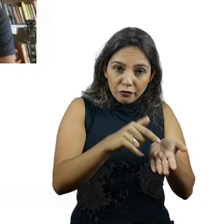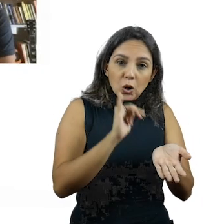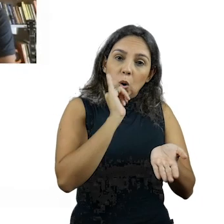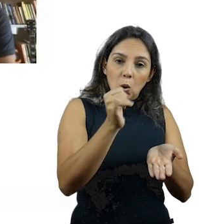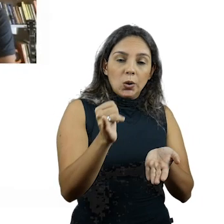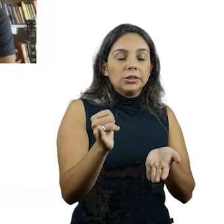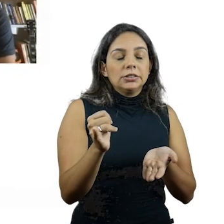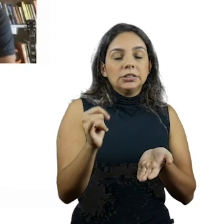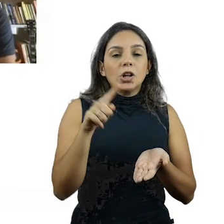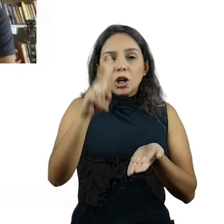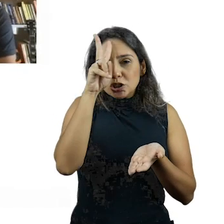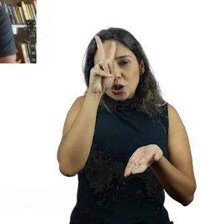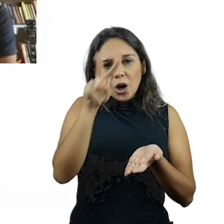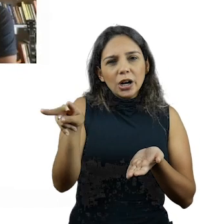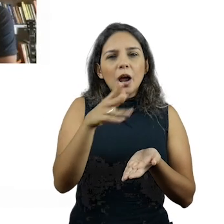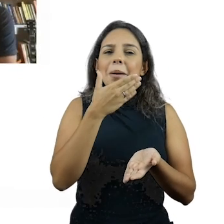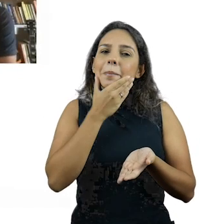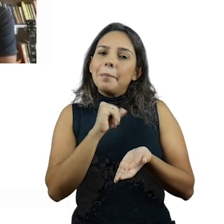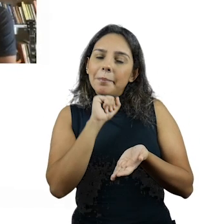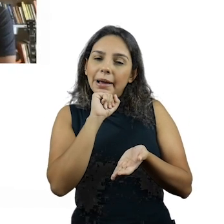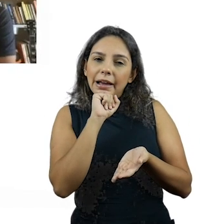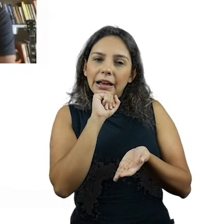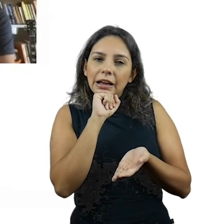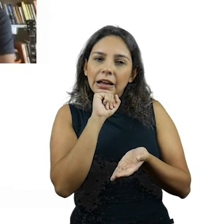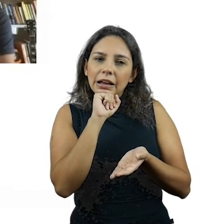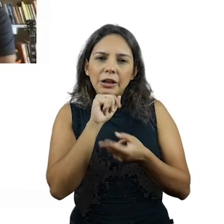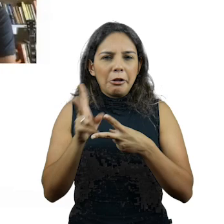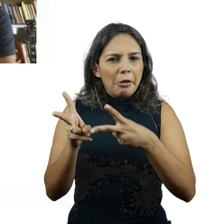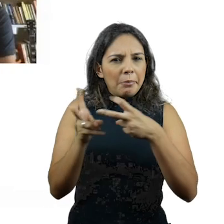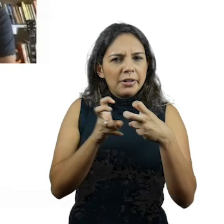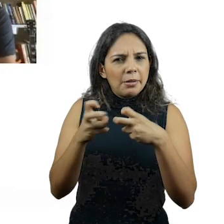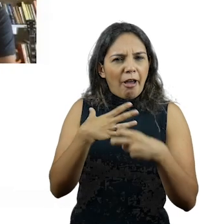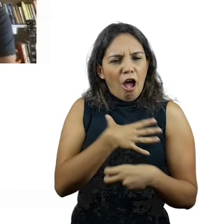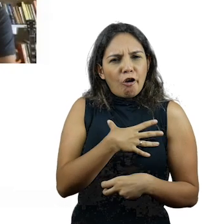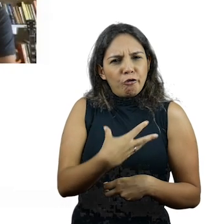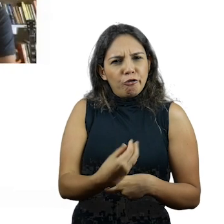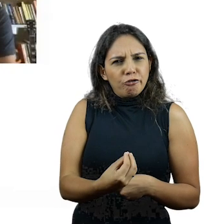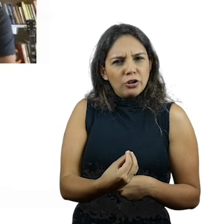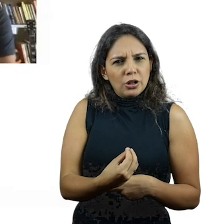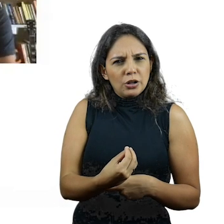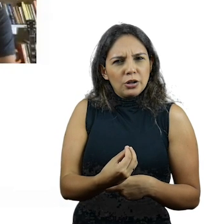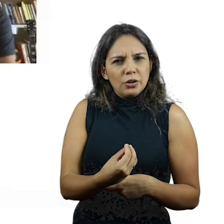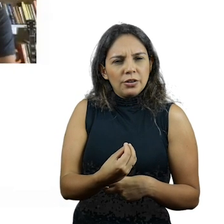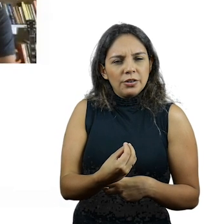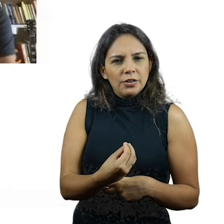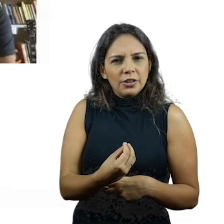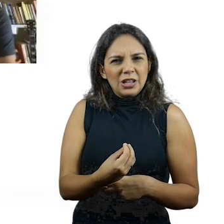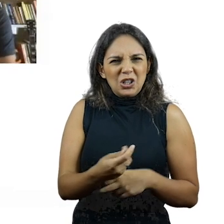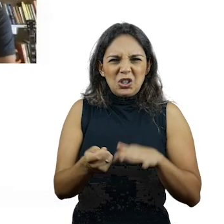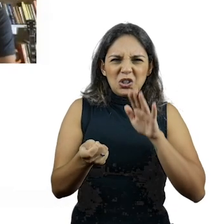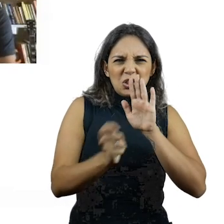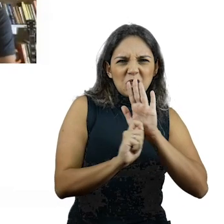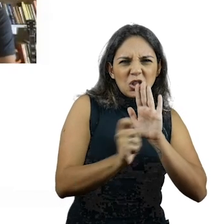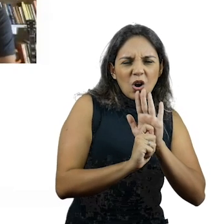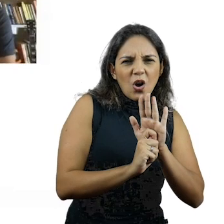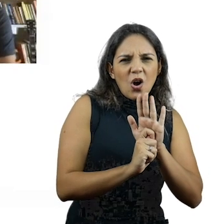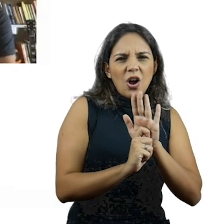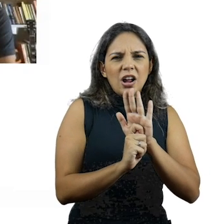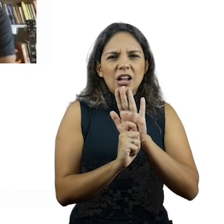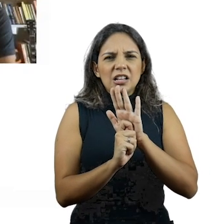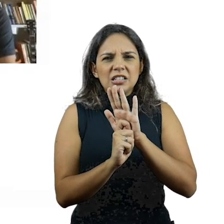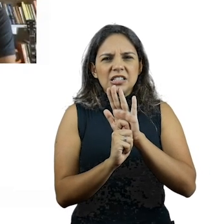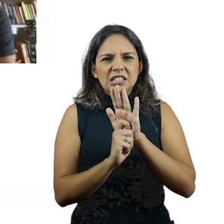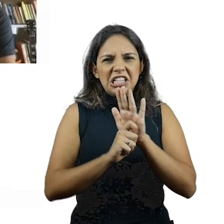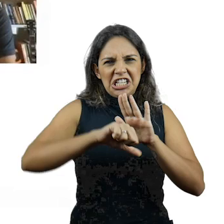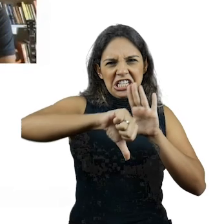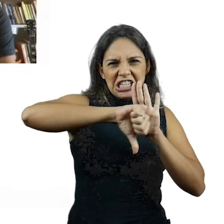essa história do pai que vai percebendo que o filho tá caindo nas drogas e no crime, e a luta dele para